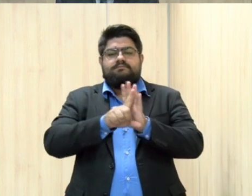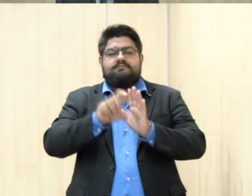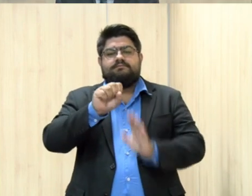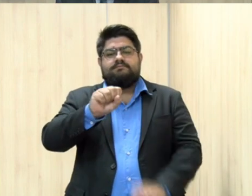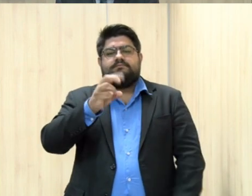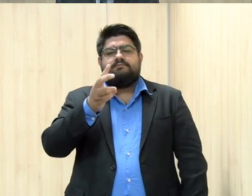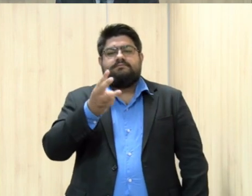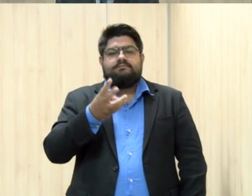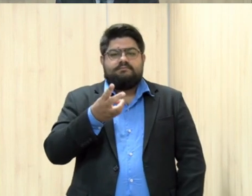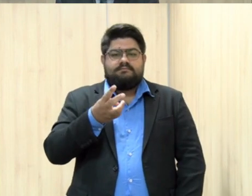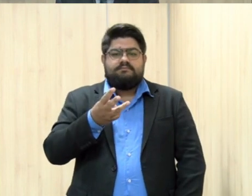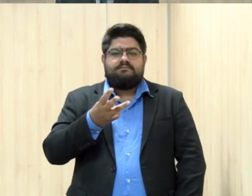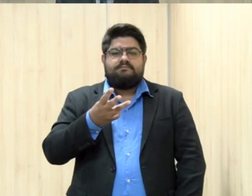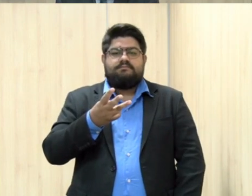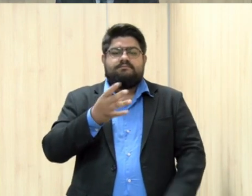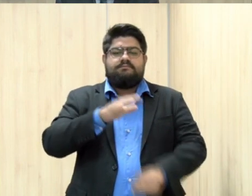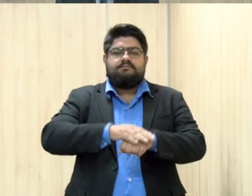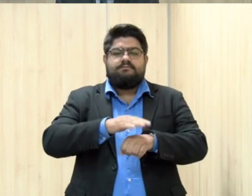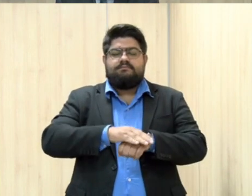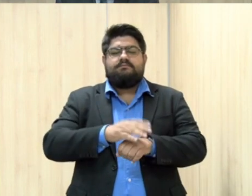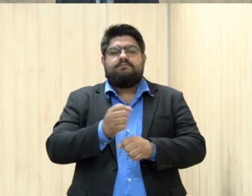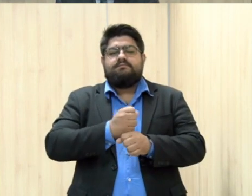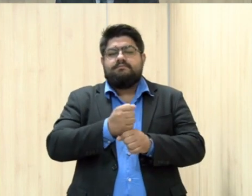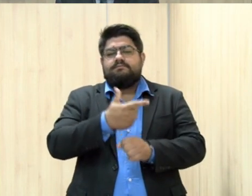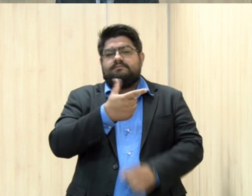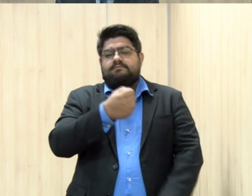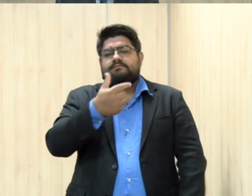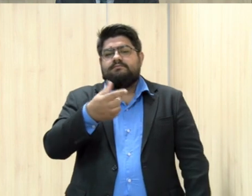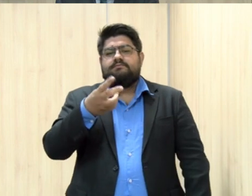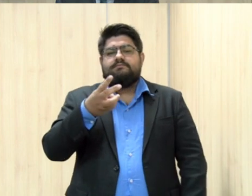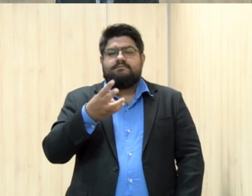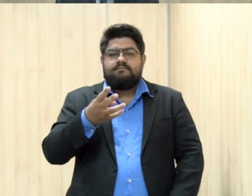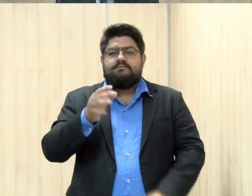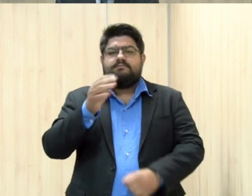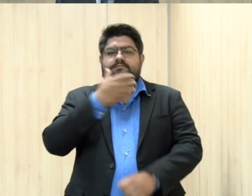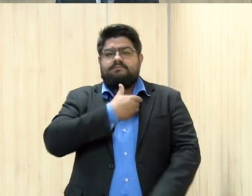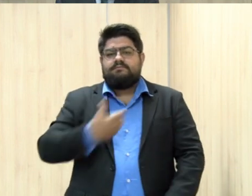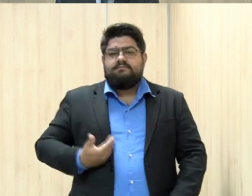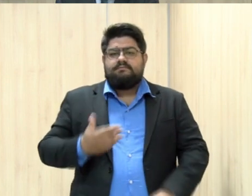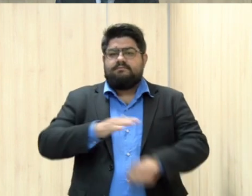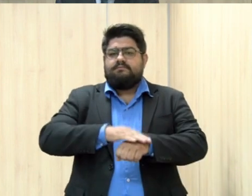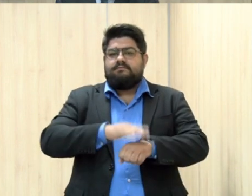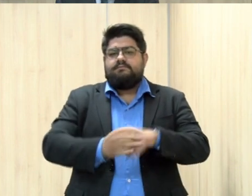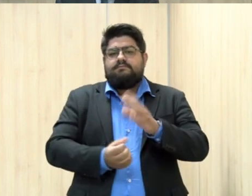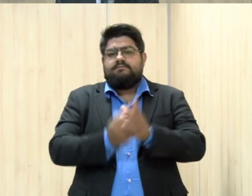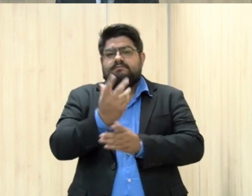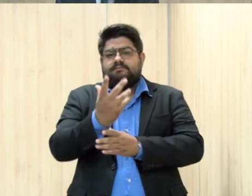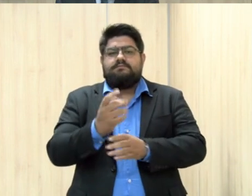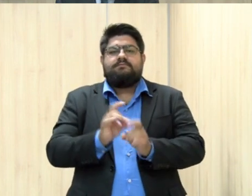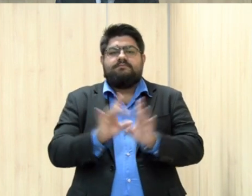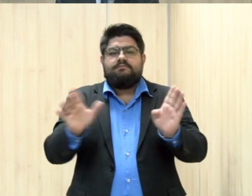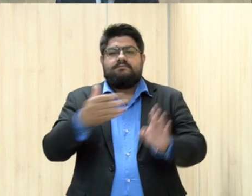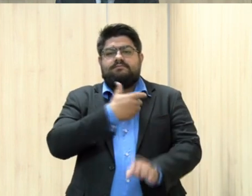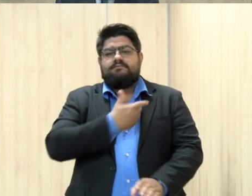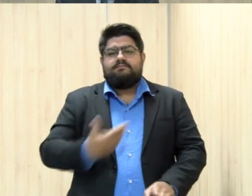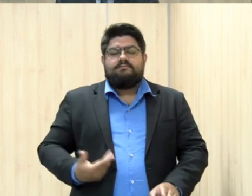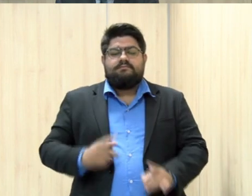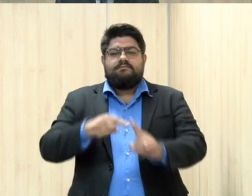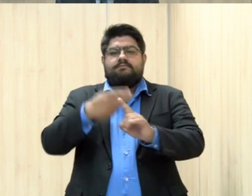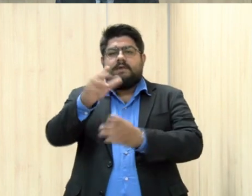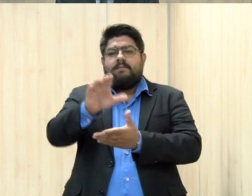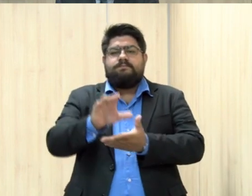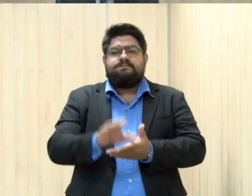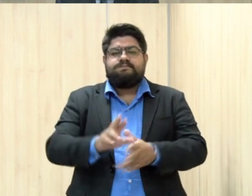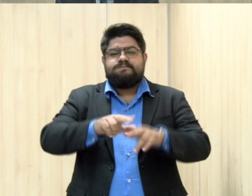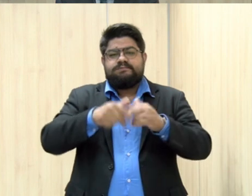83 de 2023 de autoria do Poder Executivo autoriza o poder executivo a bicicleta tradicional